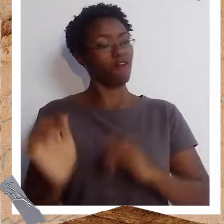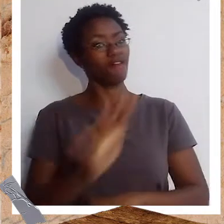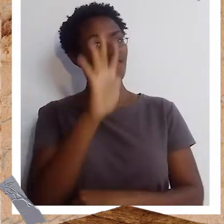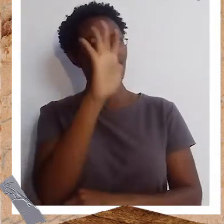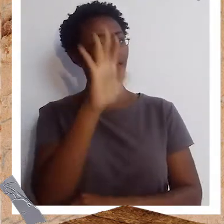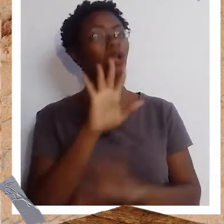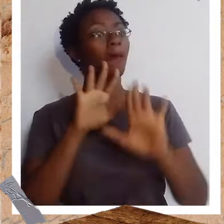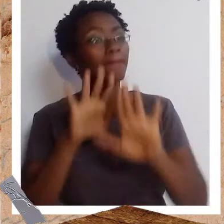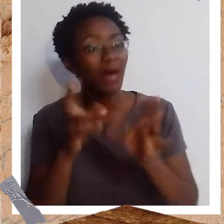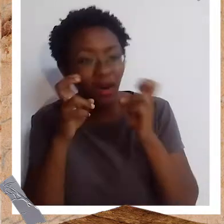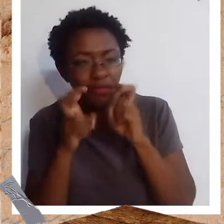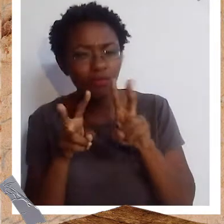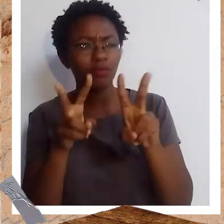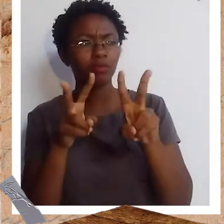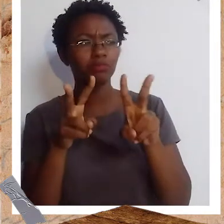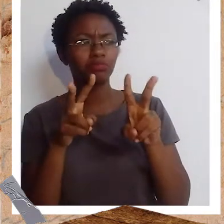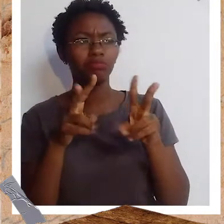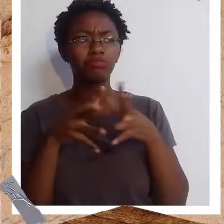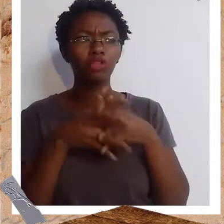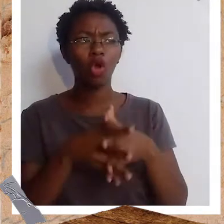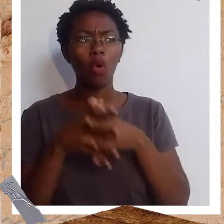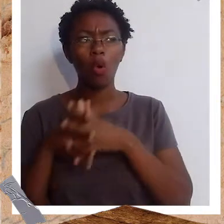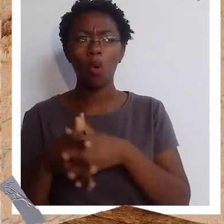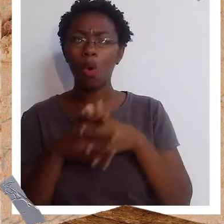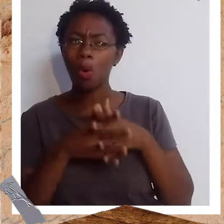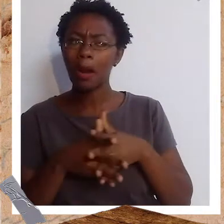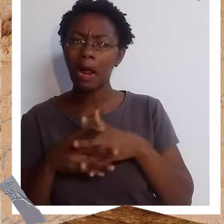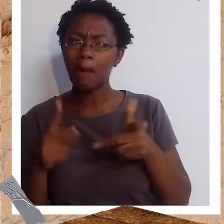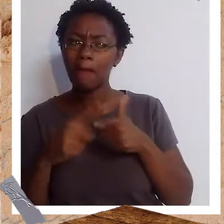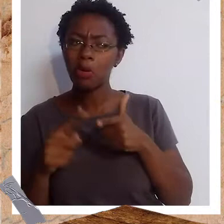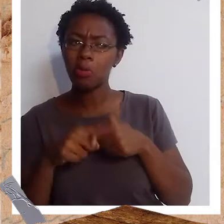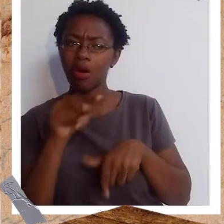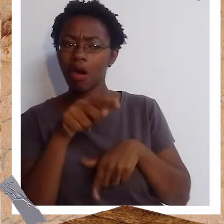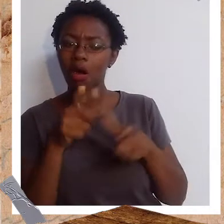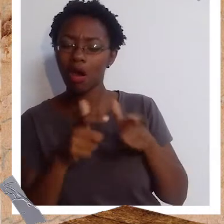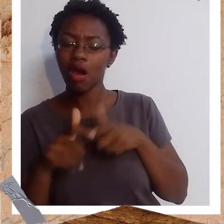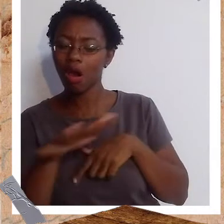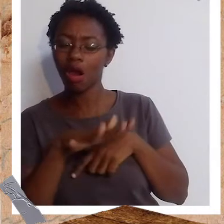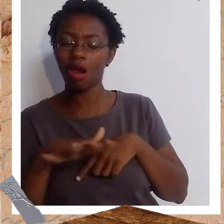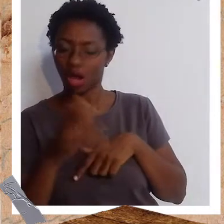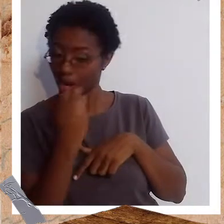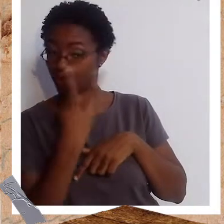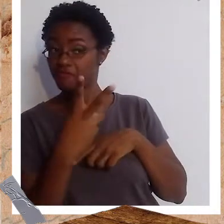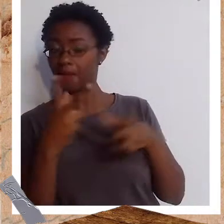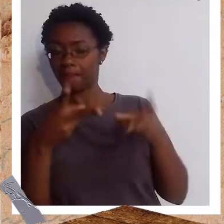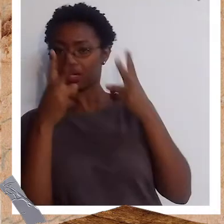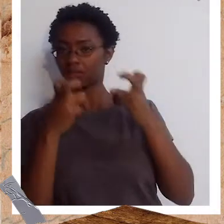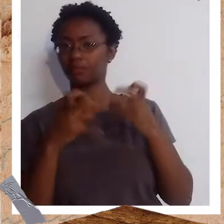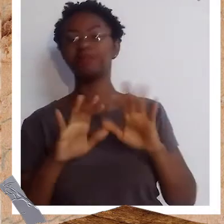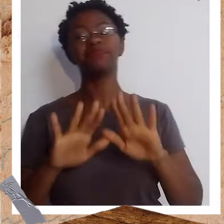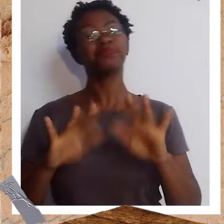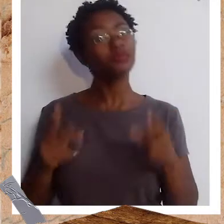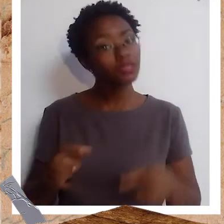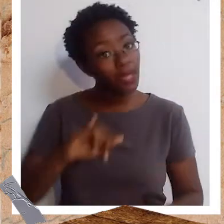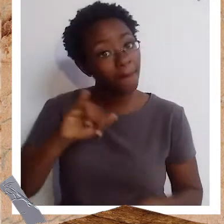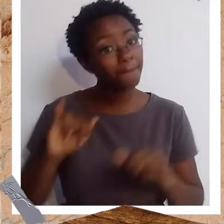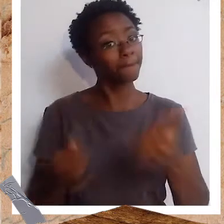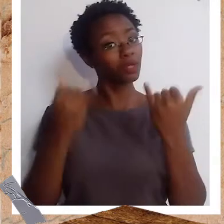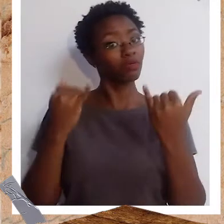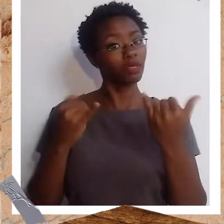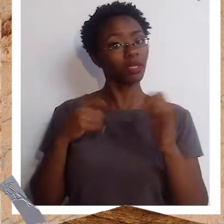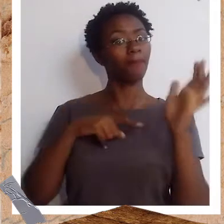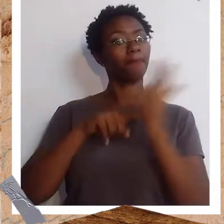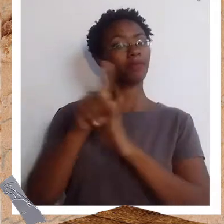enxergava completamente as complexidades daquele lugar, né. Queria aproveitar já e perguntar